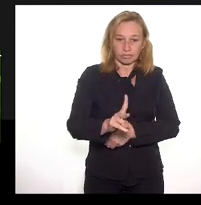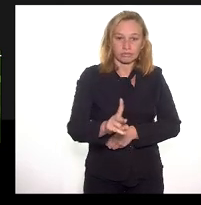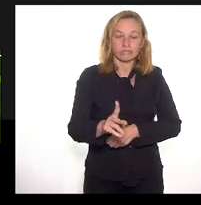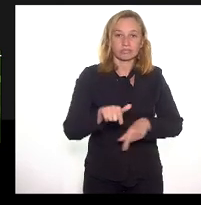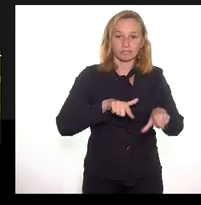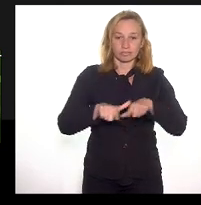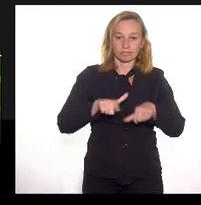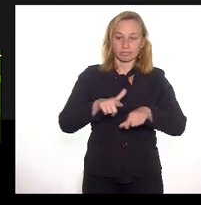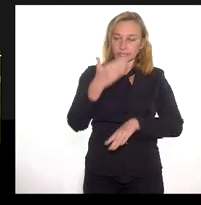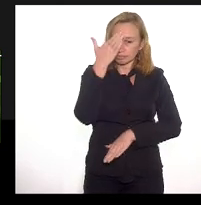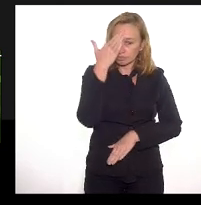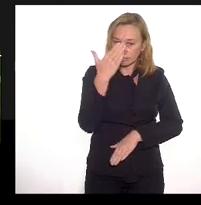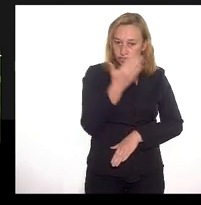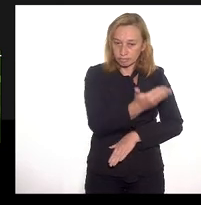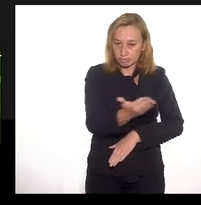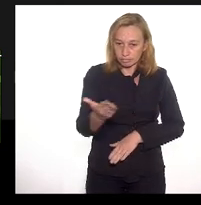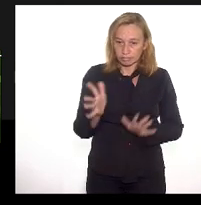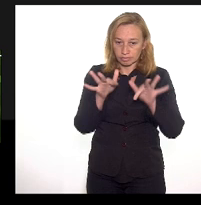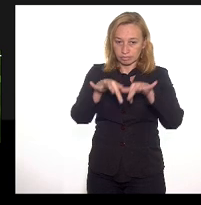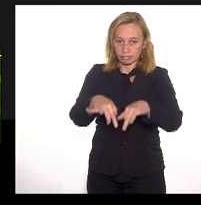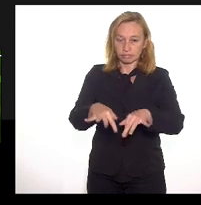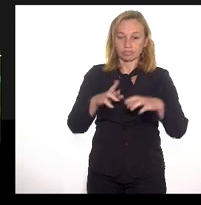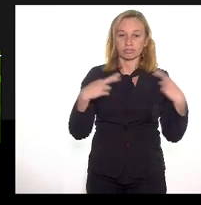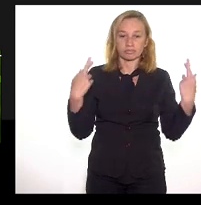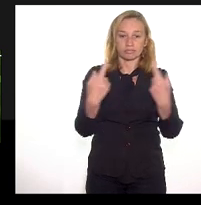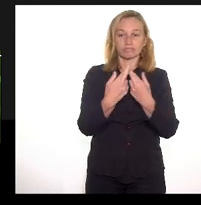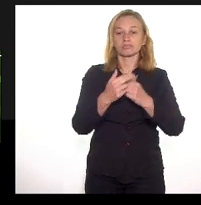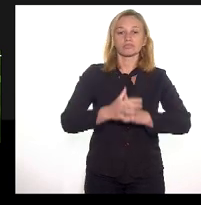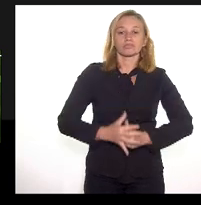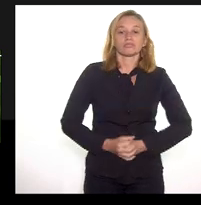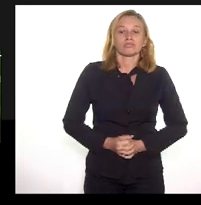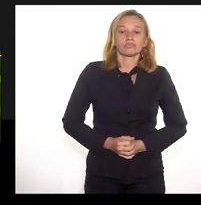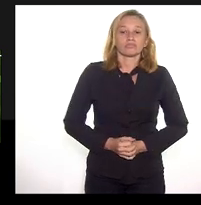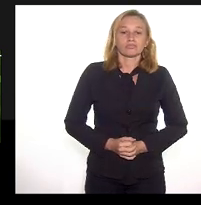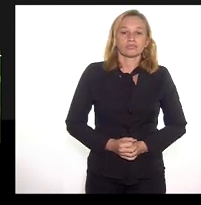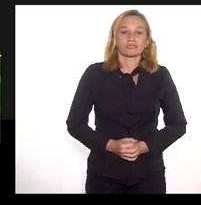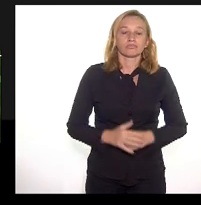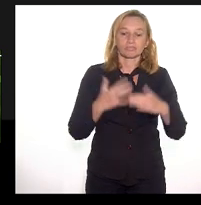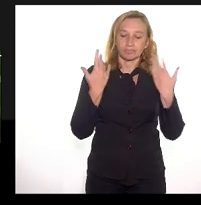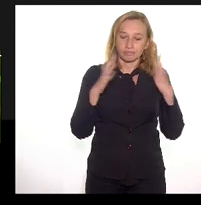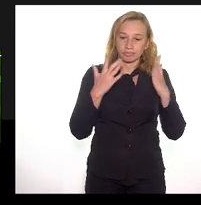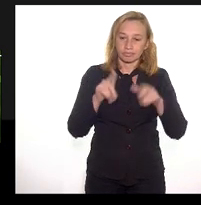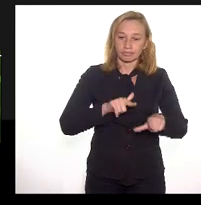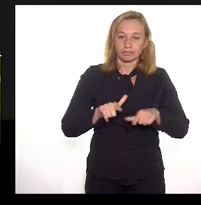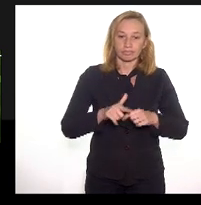trabalhos. Muito obrigado, está encerrada a sessão. Parabéns aí pelos trabalhos. Obrigado.